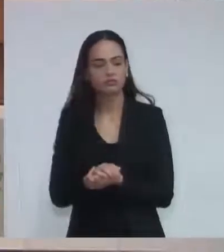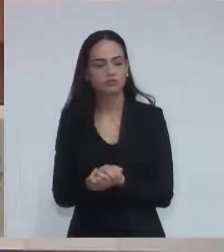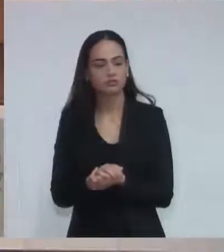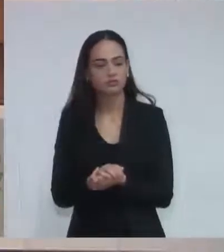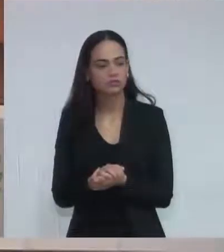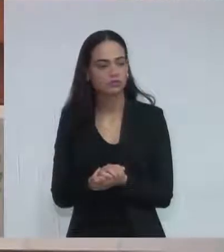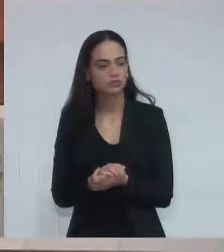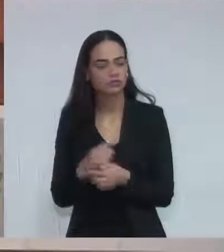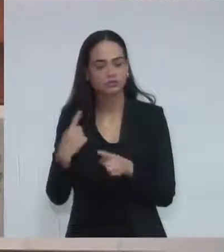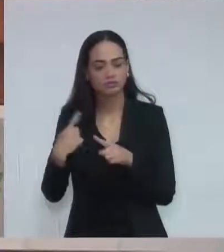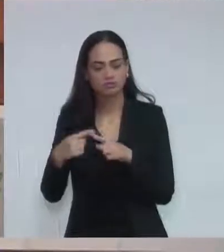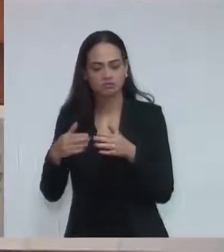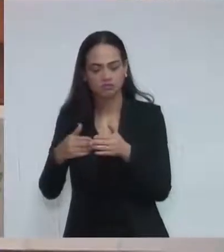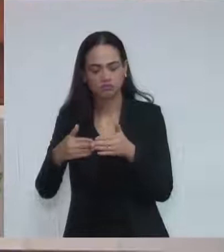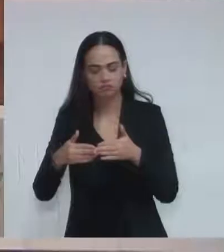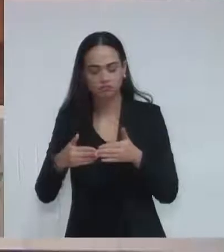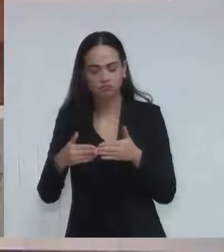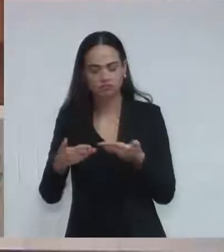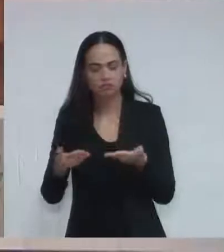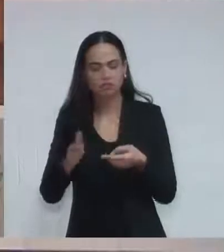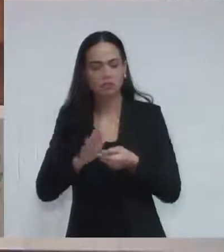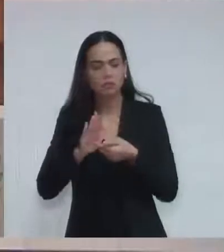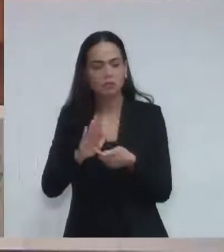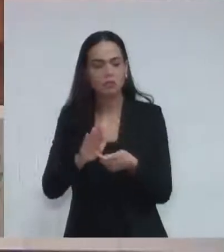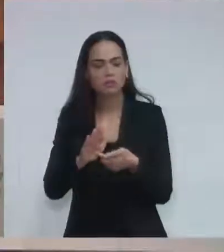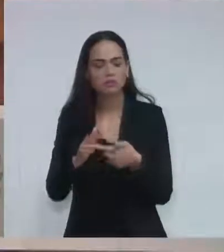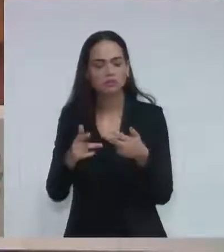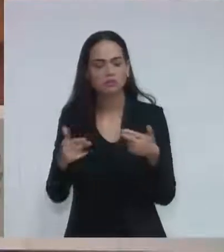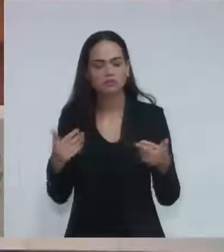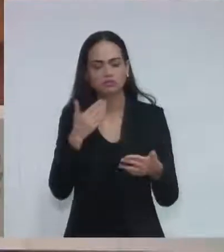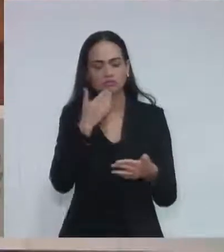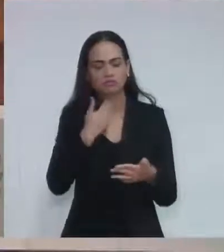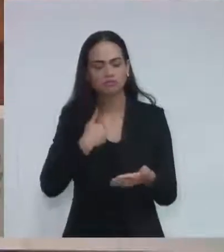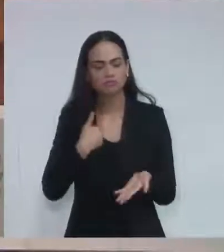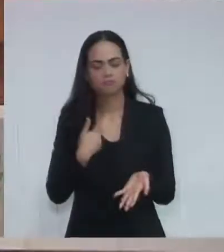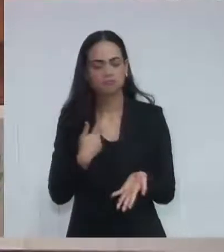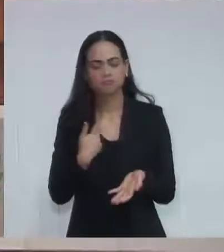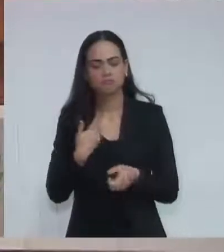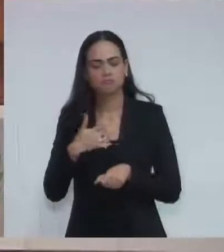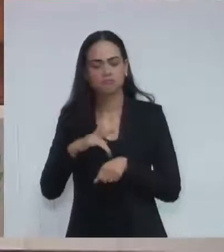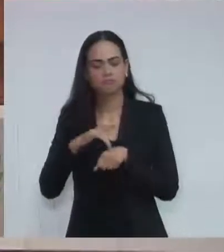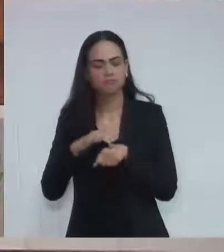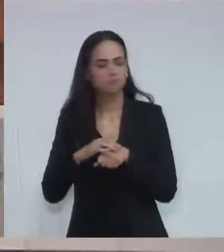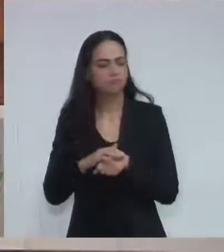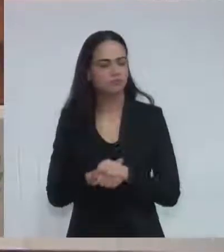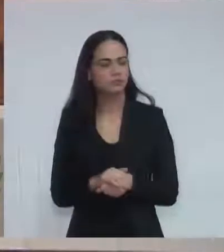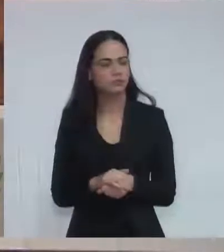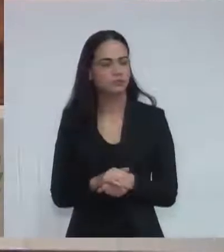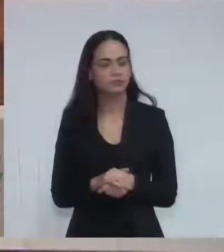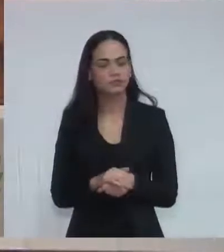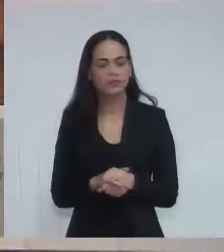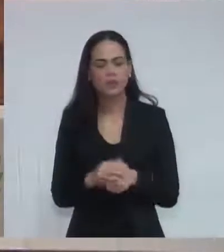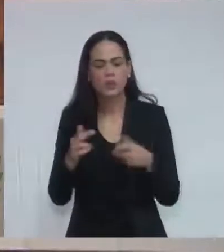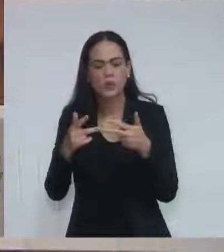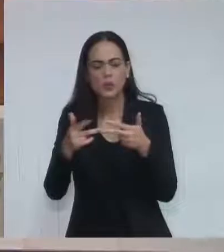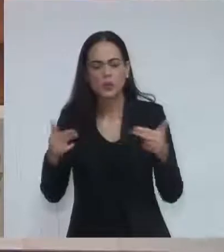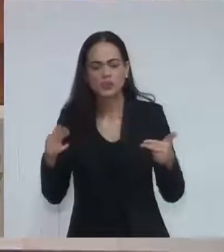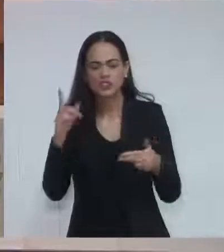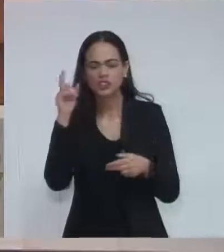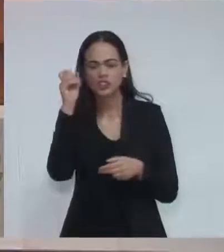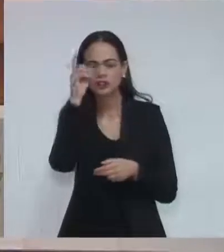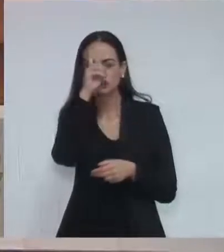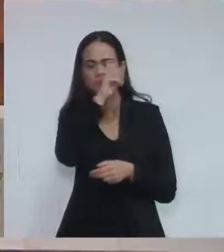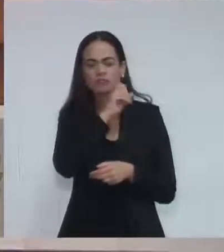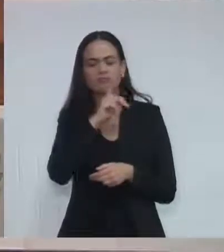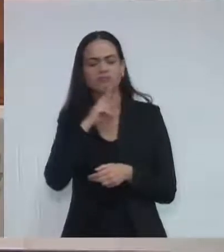a pertinência do requerimento. Esse excesso de solicitações de caráter amplo e de difícil cumprimento demanda, repito,